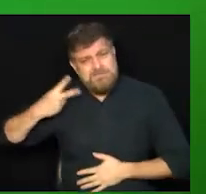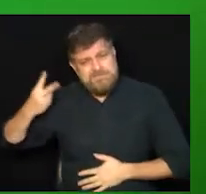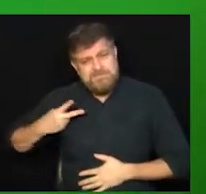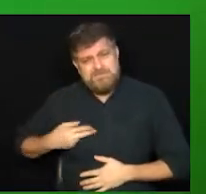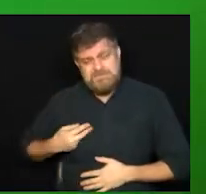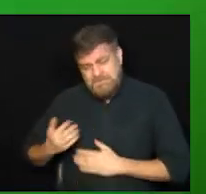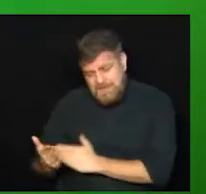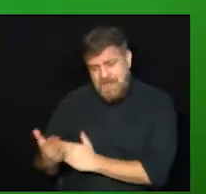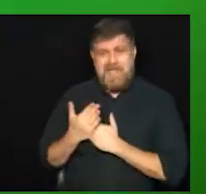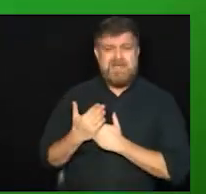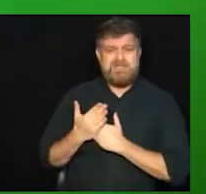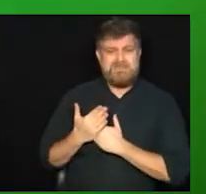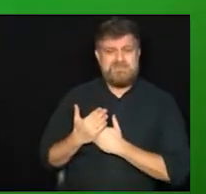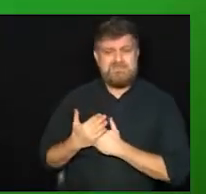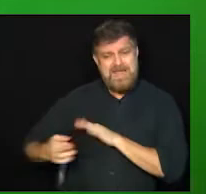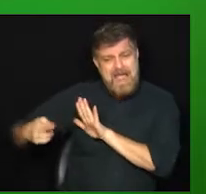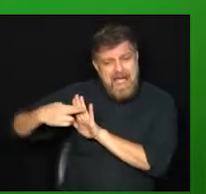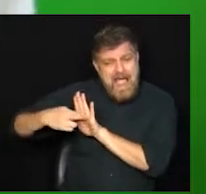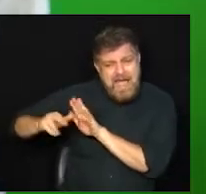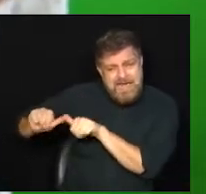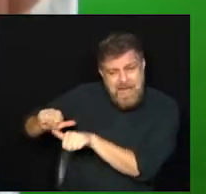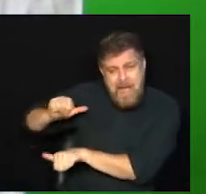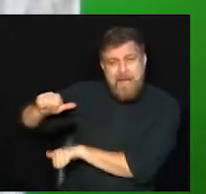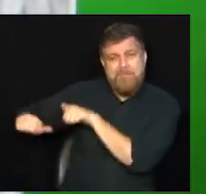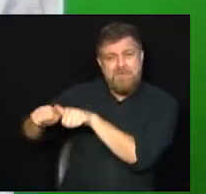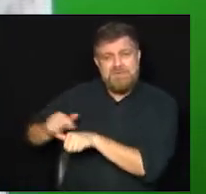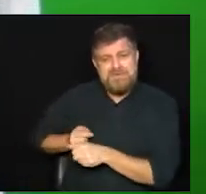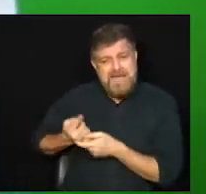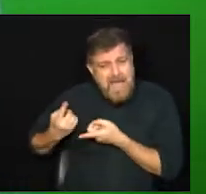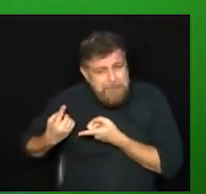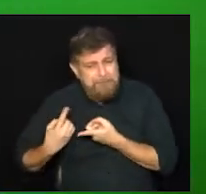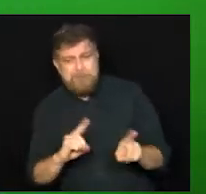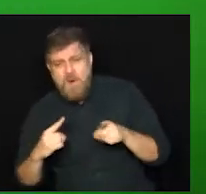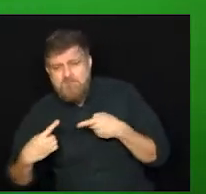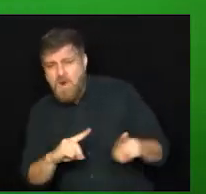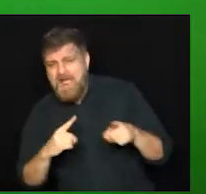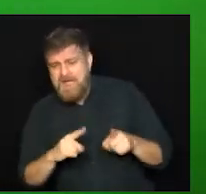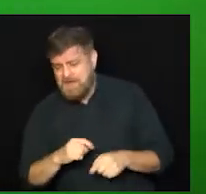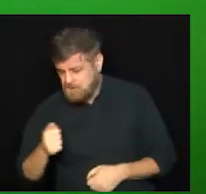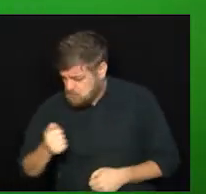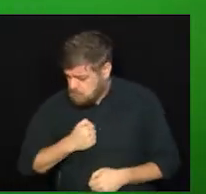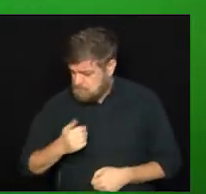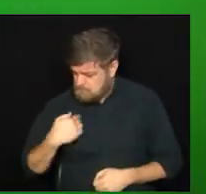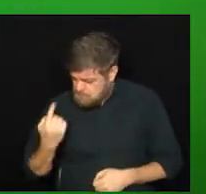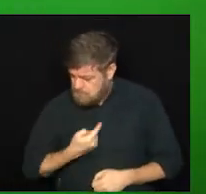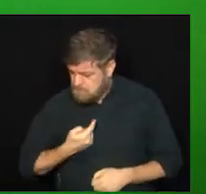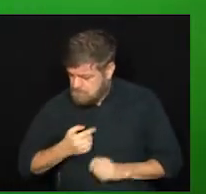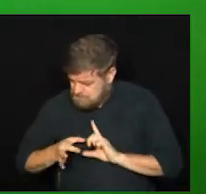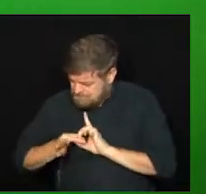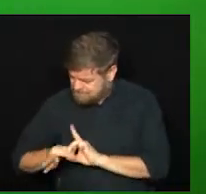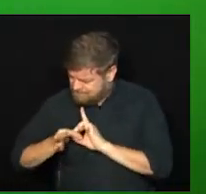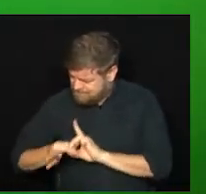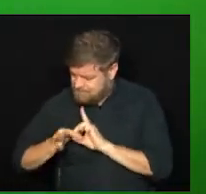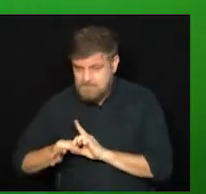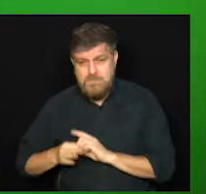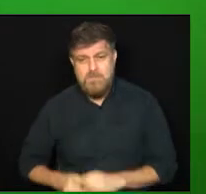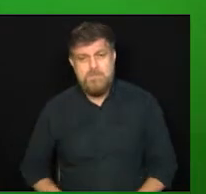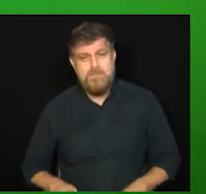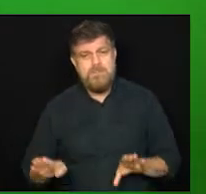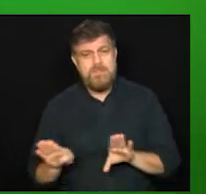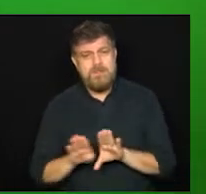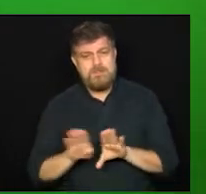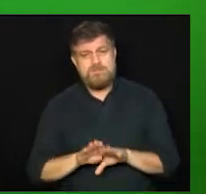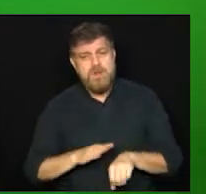nos ajudem, inclusive, crie essa provocação junto conosco. Apresentei isso também para